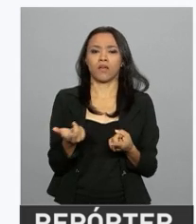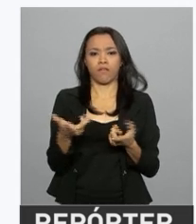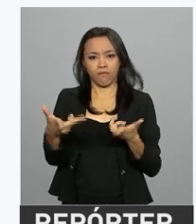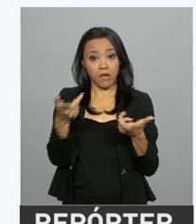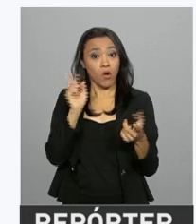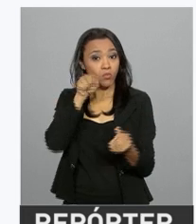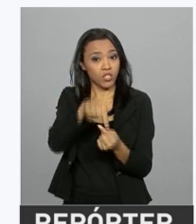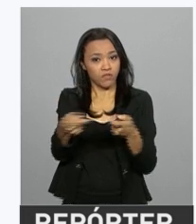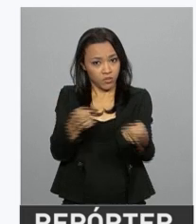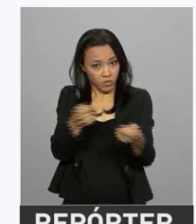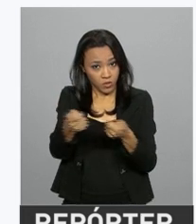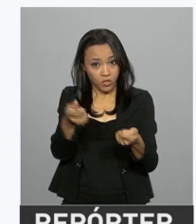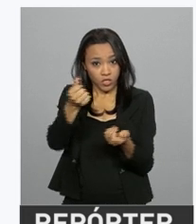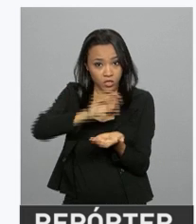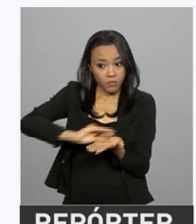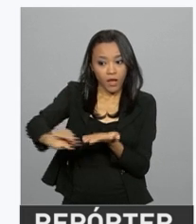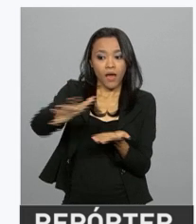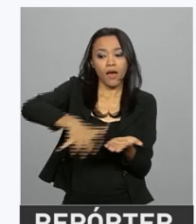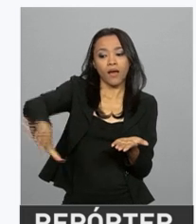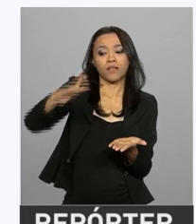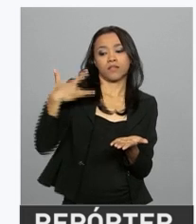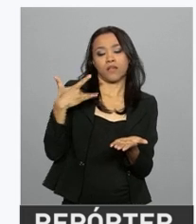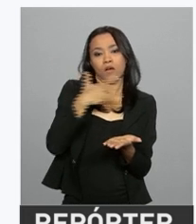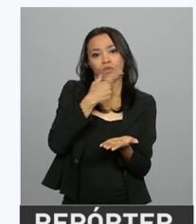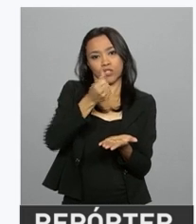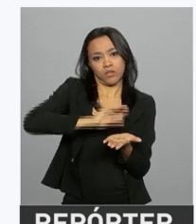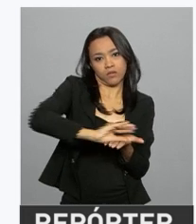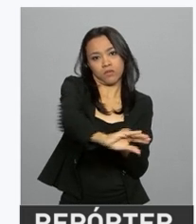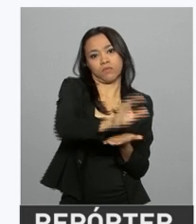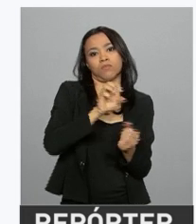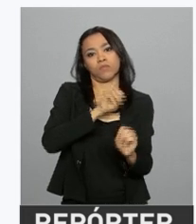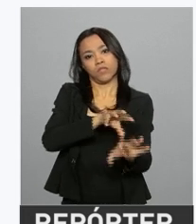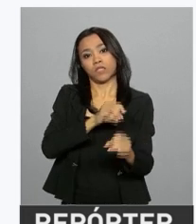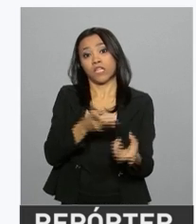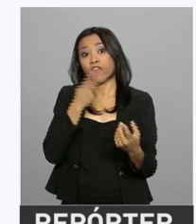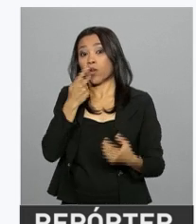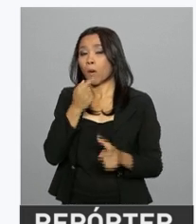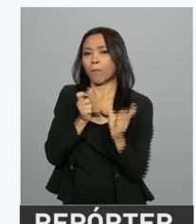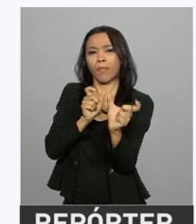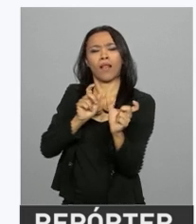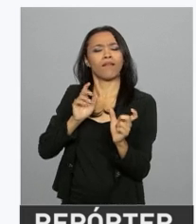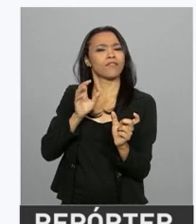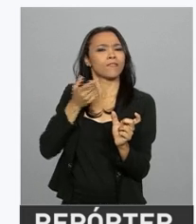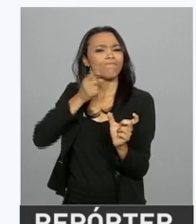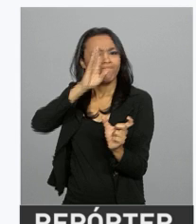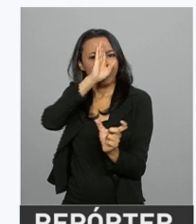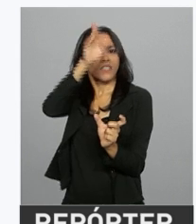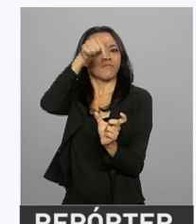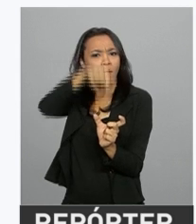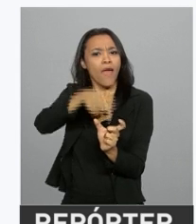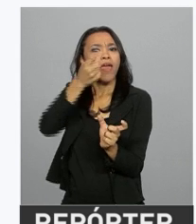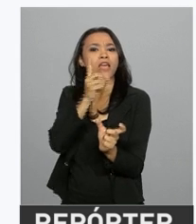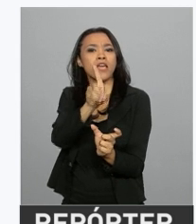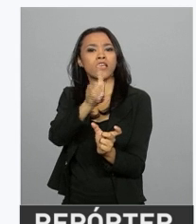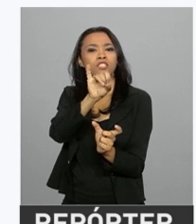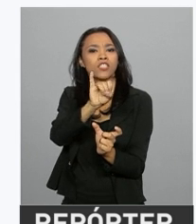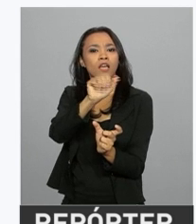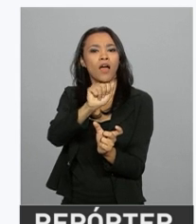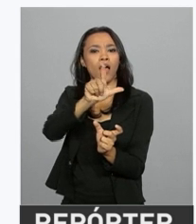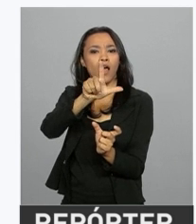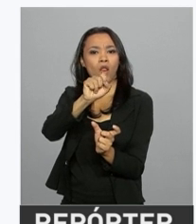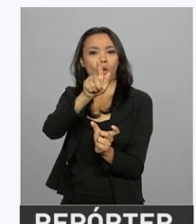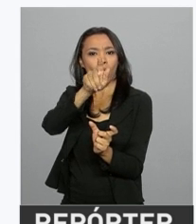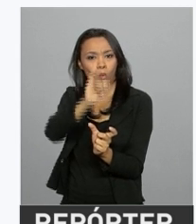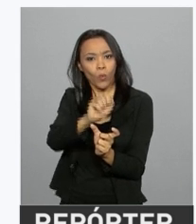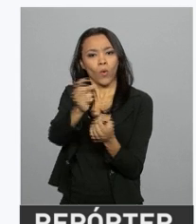mais em saúde e educação e destacou que a palavra chave de sua gestão é o diálogo e que nesse momento de crise profunda que